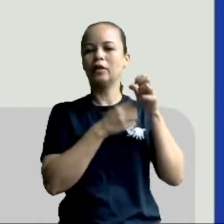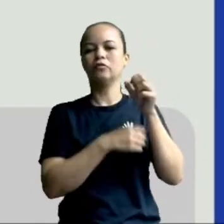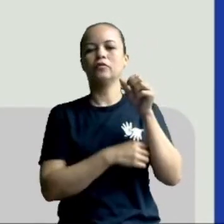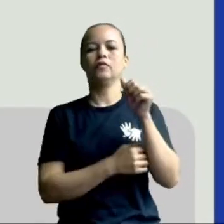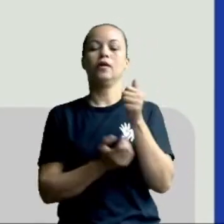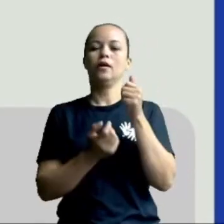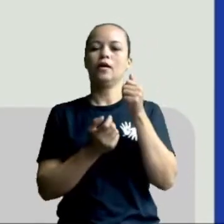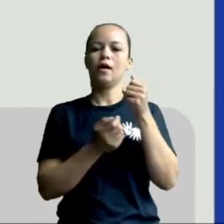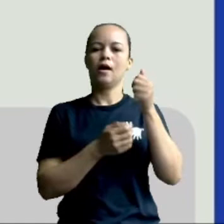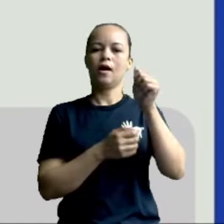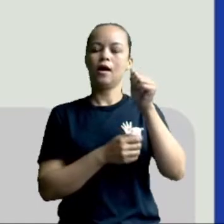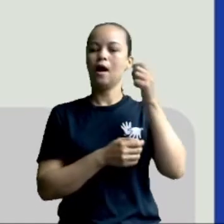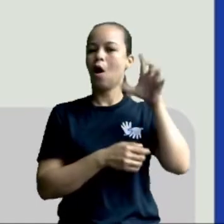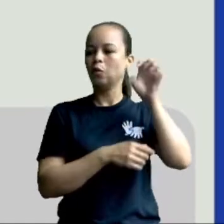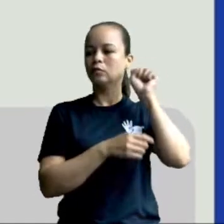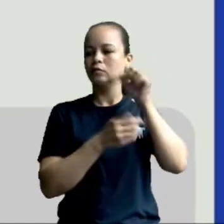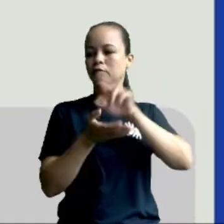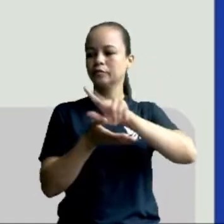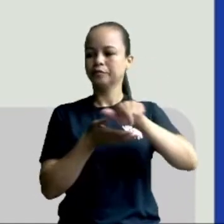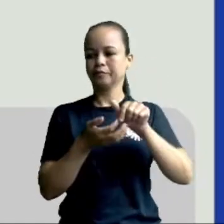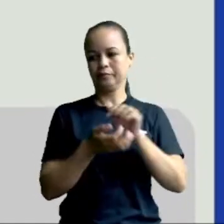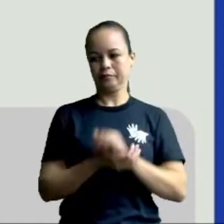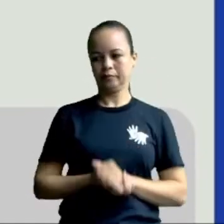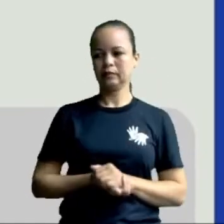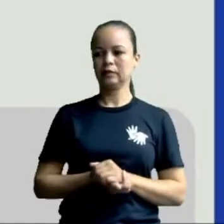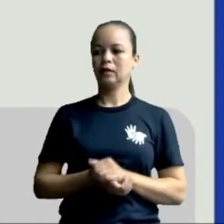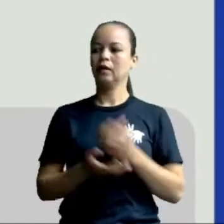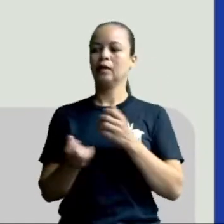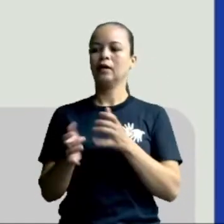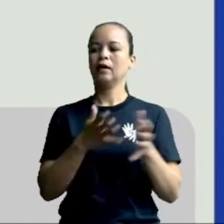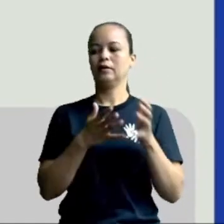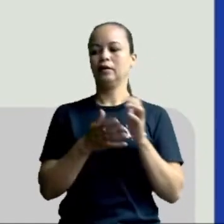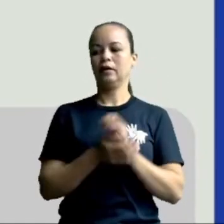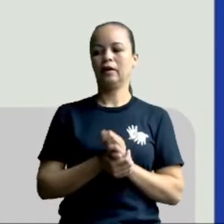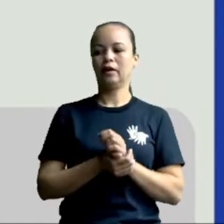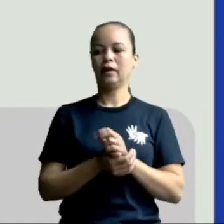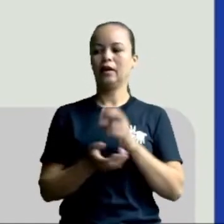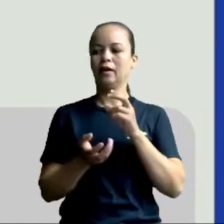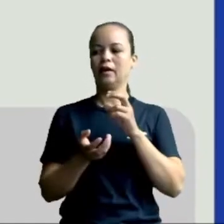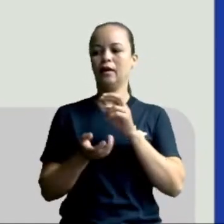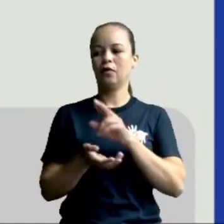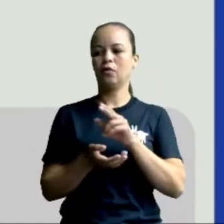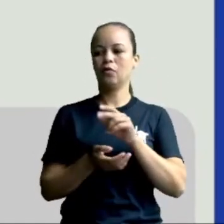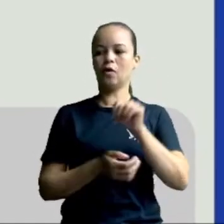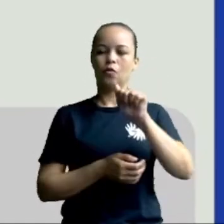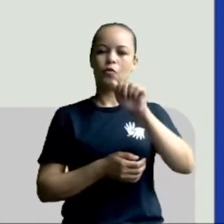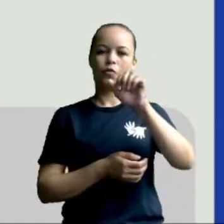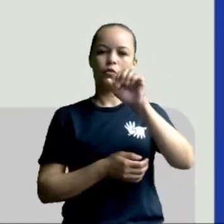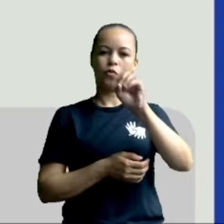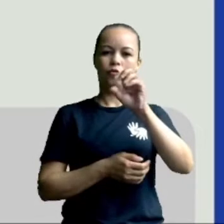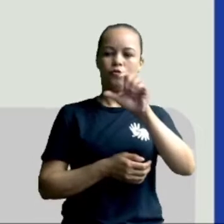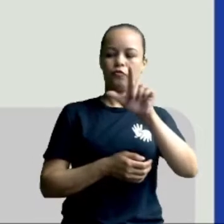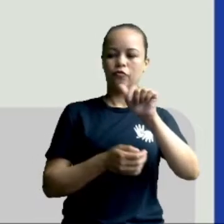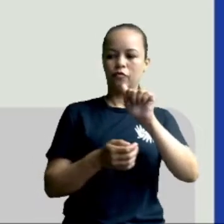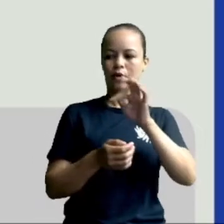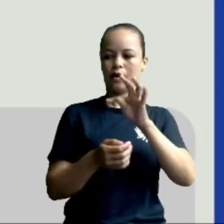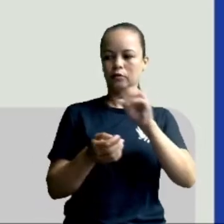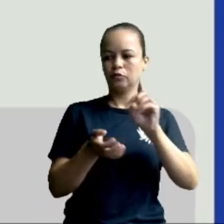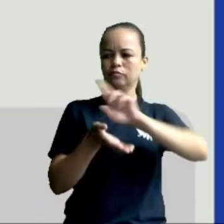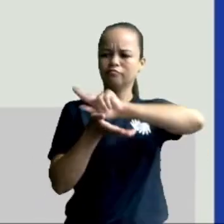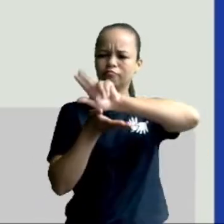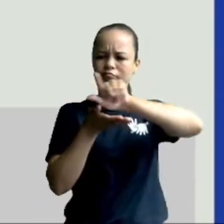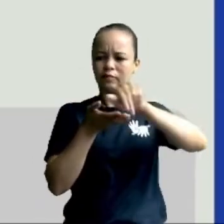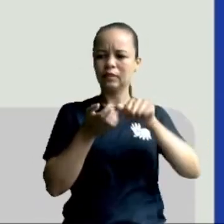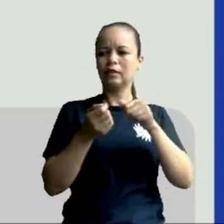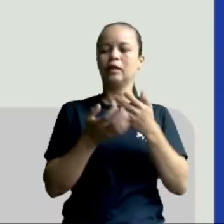as narinas, o bulbo olfatório e o nervo olfatório. E o tato, reforçando mais uma vez, a pele, que é o maior